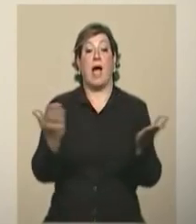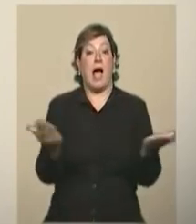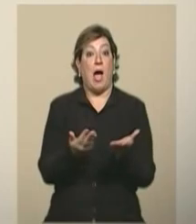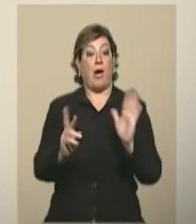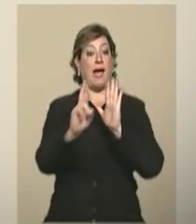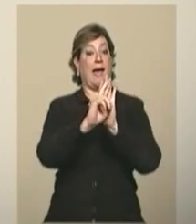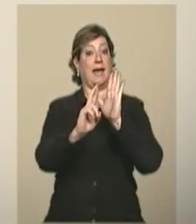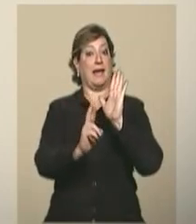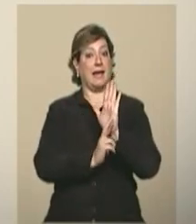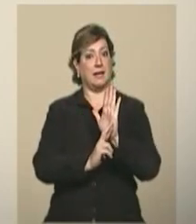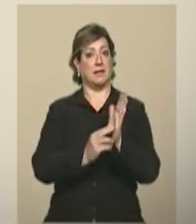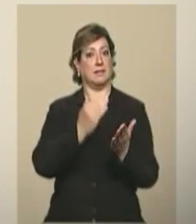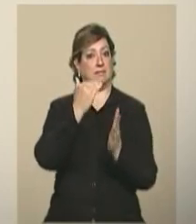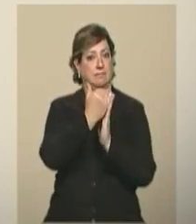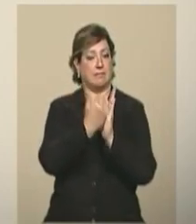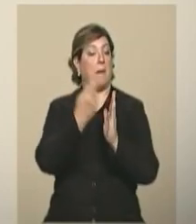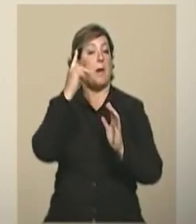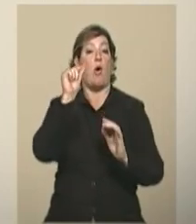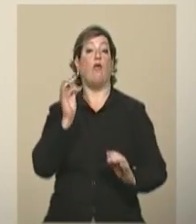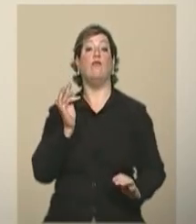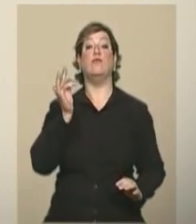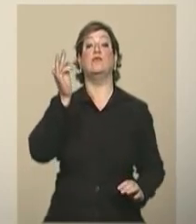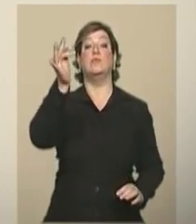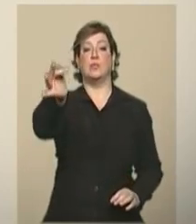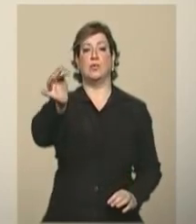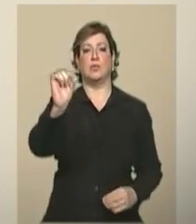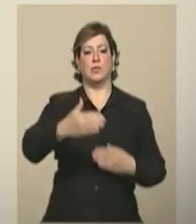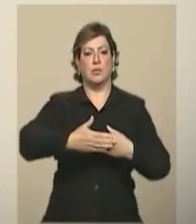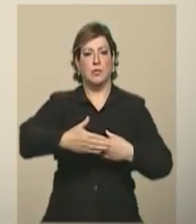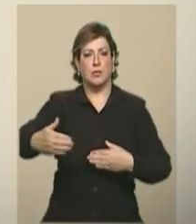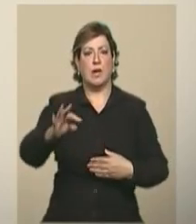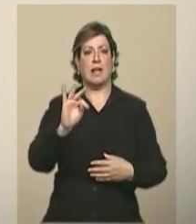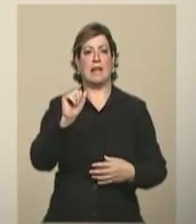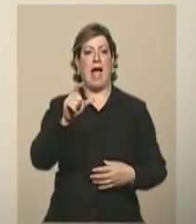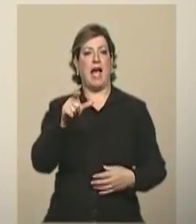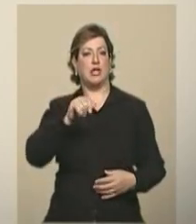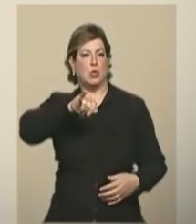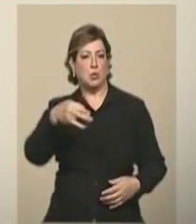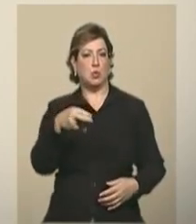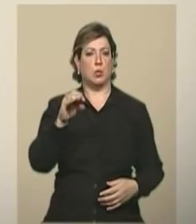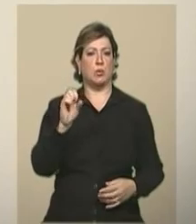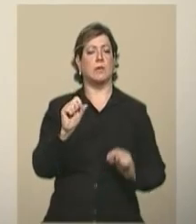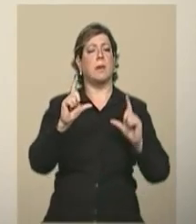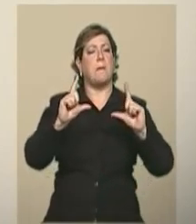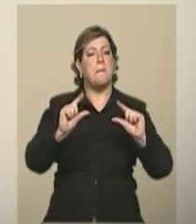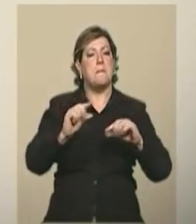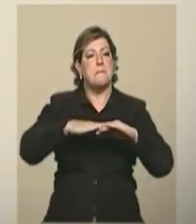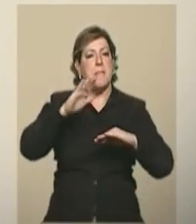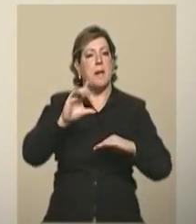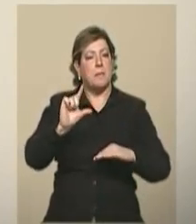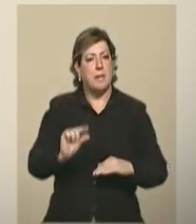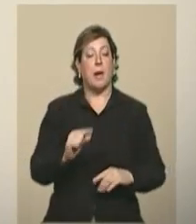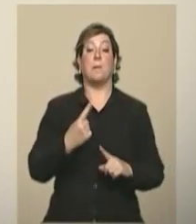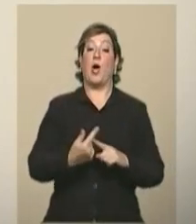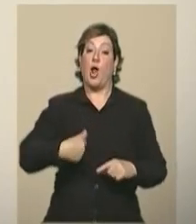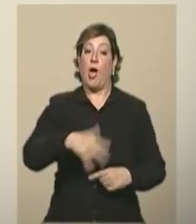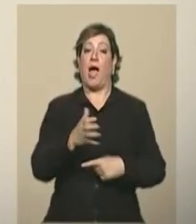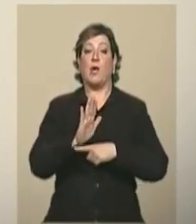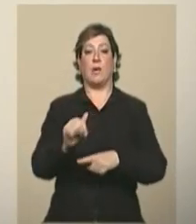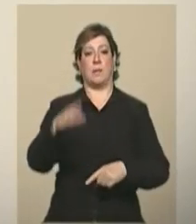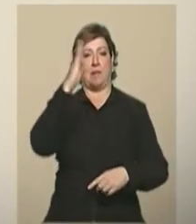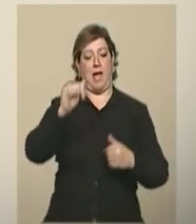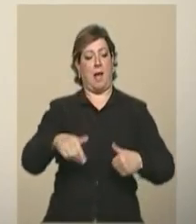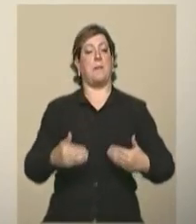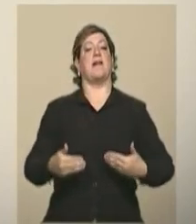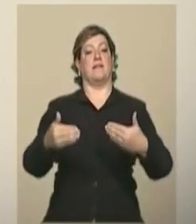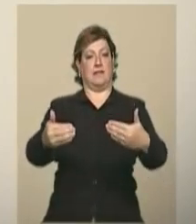regra para o futuro. Para um futuro com taxas de juros mais baixas, que é o que nós queremos para o Brasil daqui